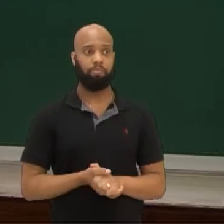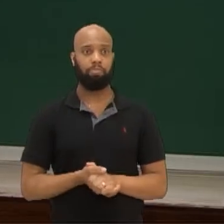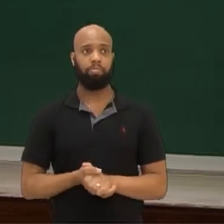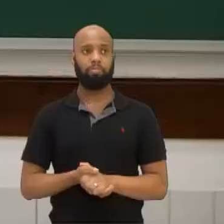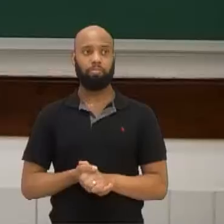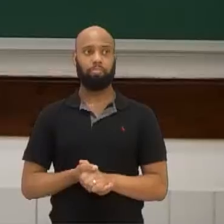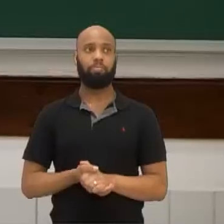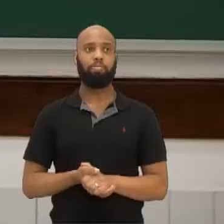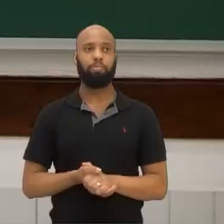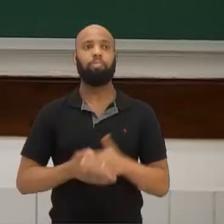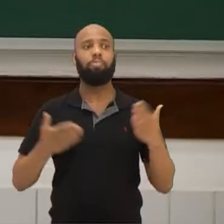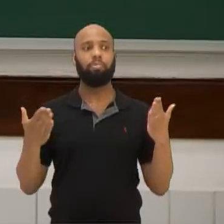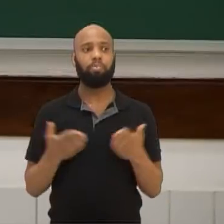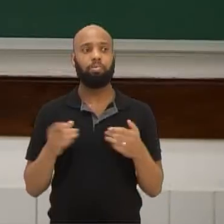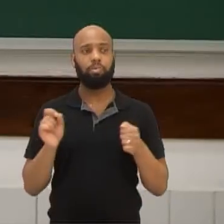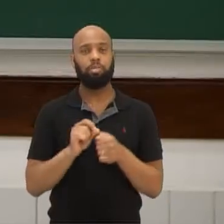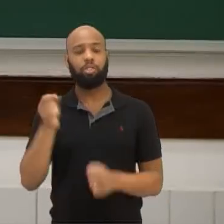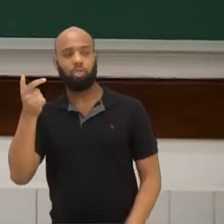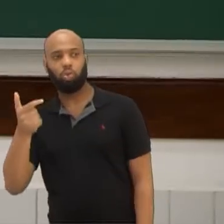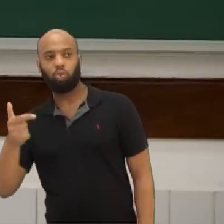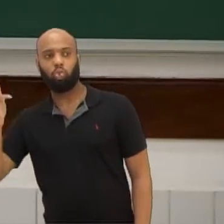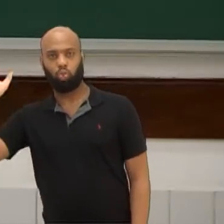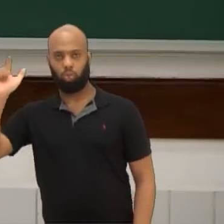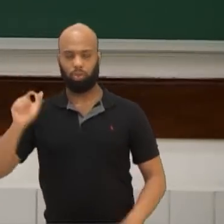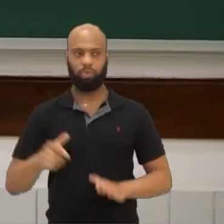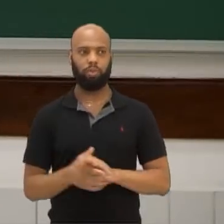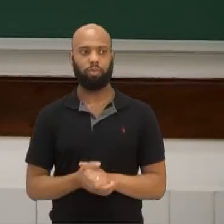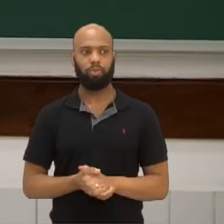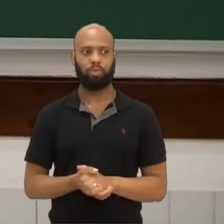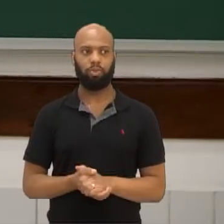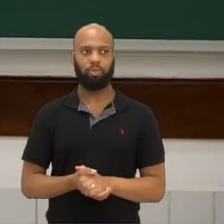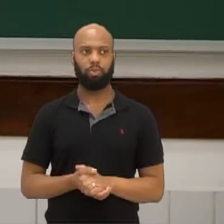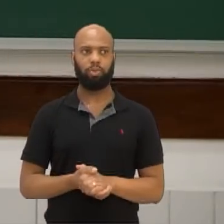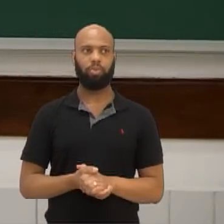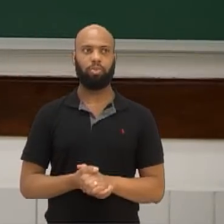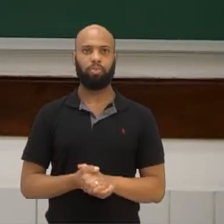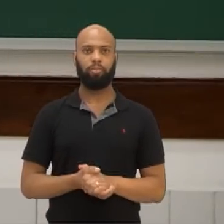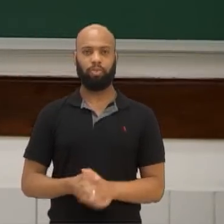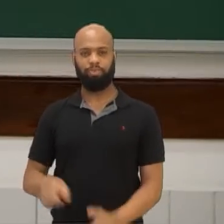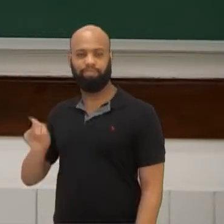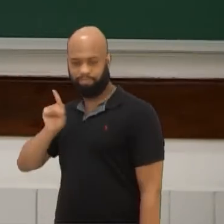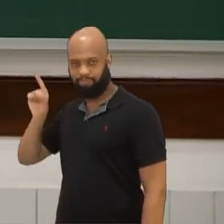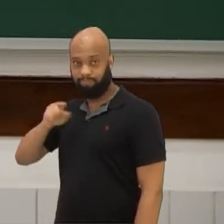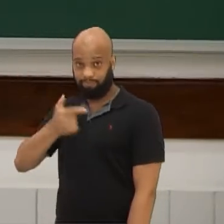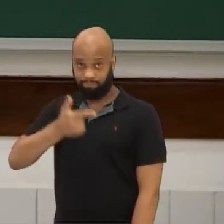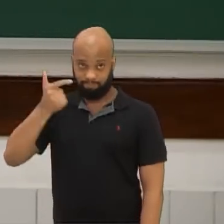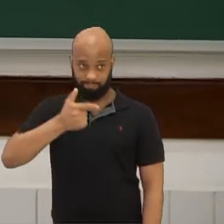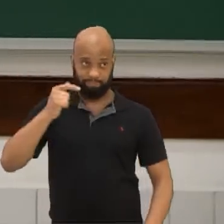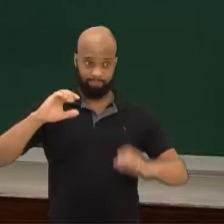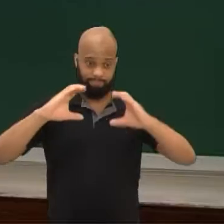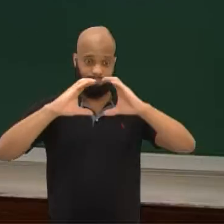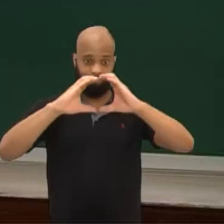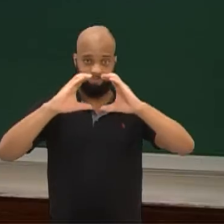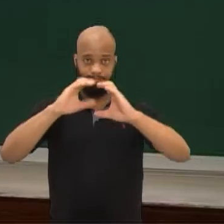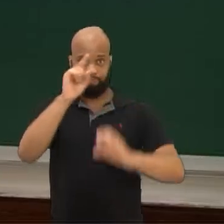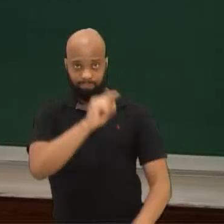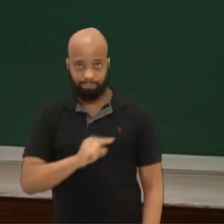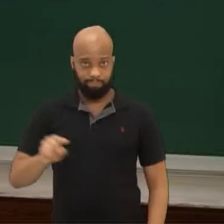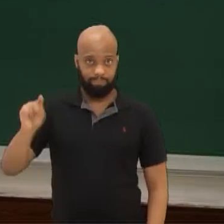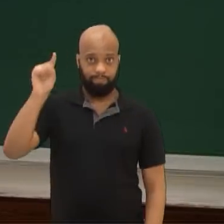certo? Agora, vamos pegar um segundo círculo, certo? Esse segundo círculo, a gente vai montar o